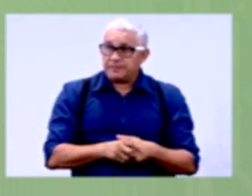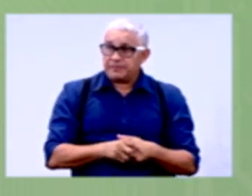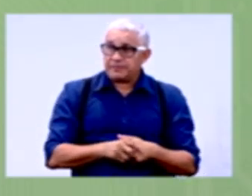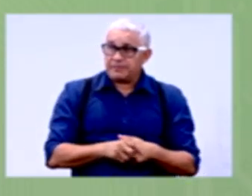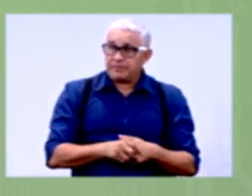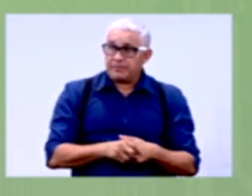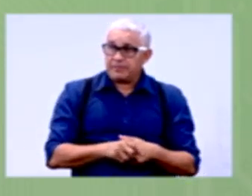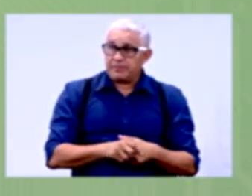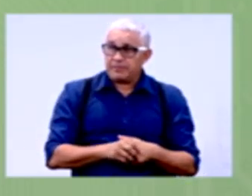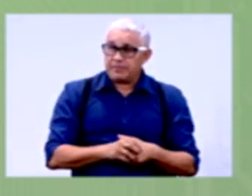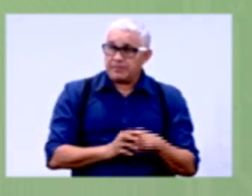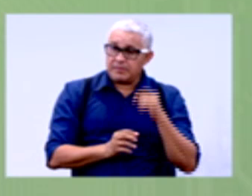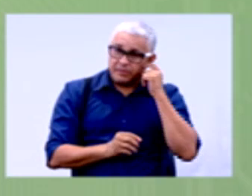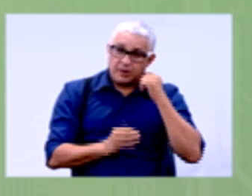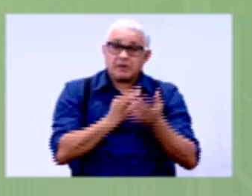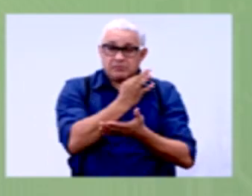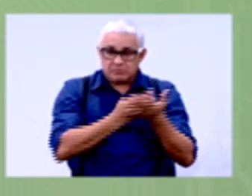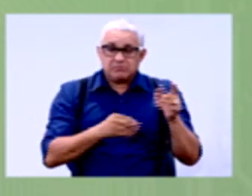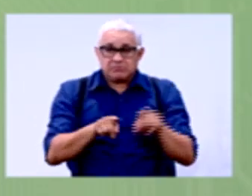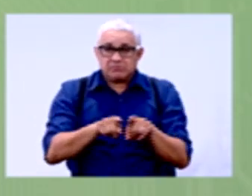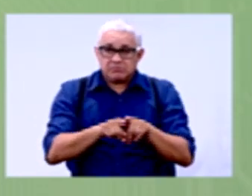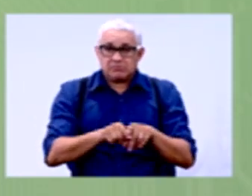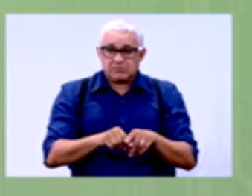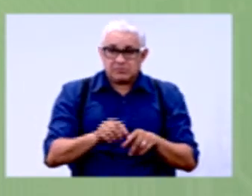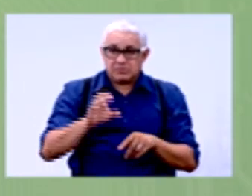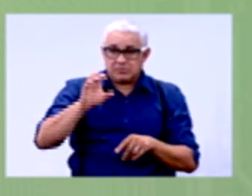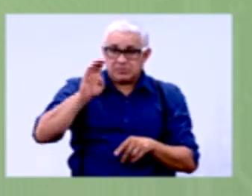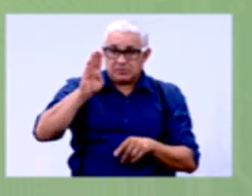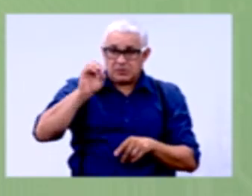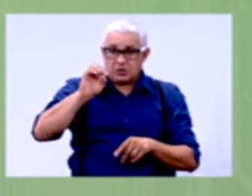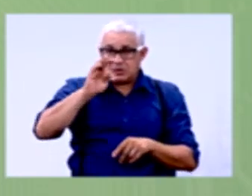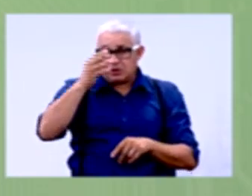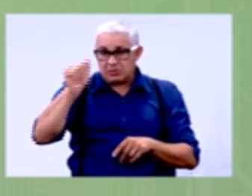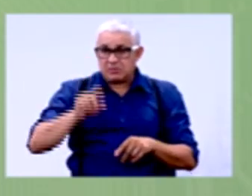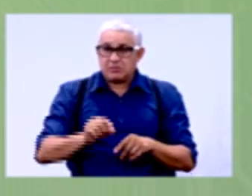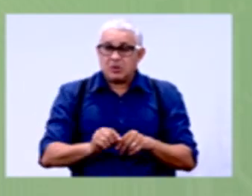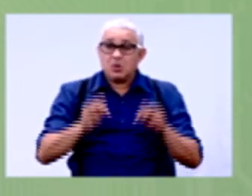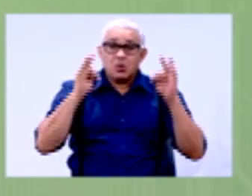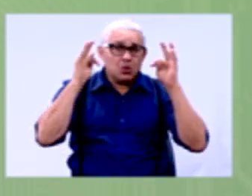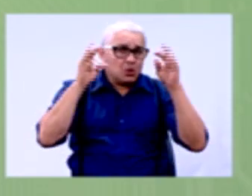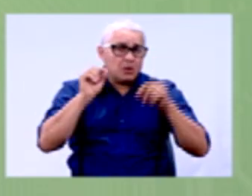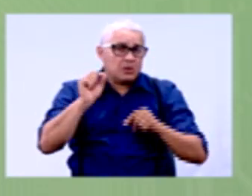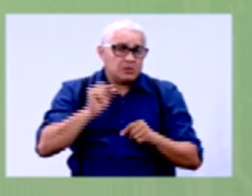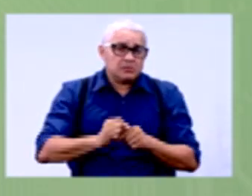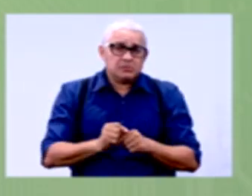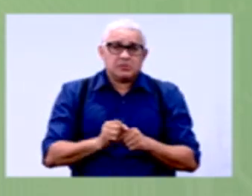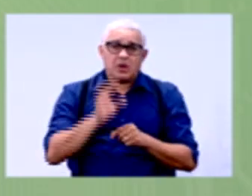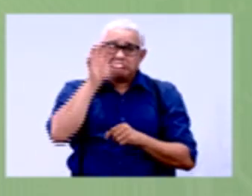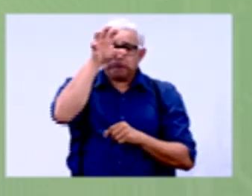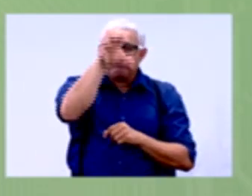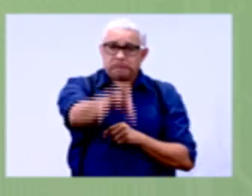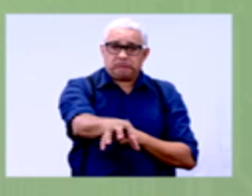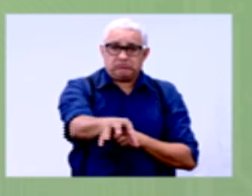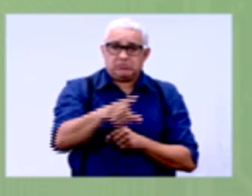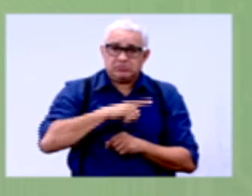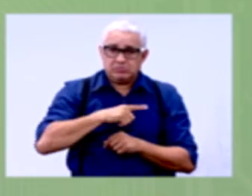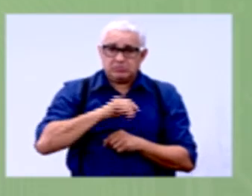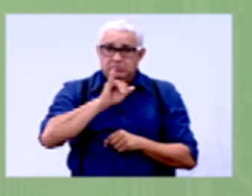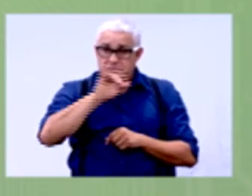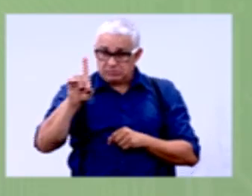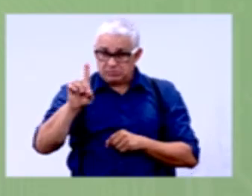Tanto de texto quanto no botão. Todos eles fazem referência, né, eles têm um